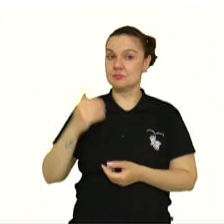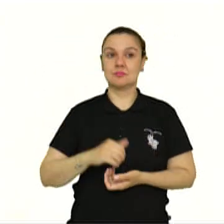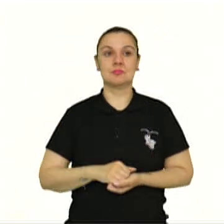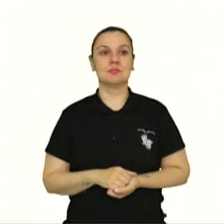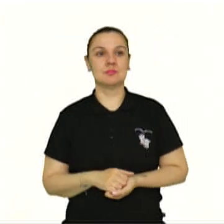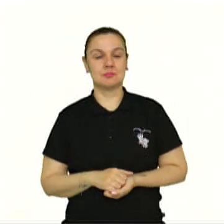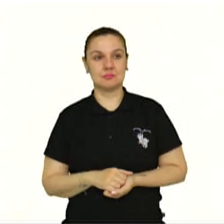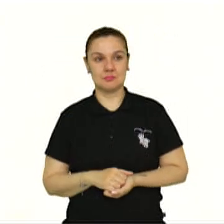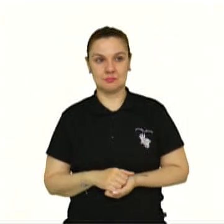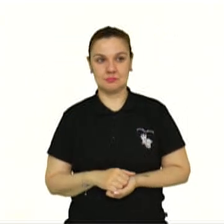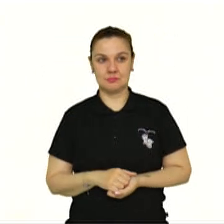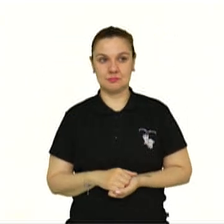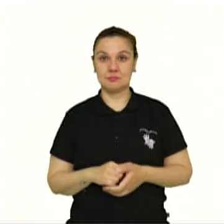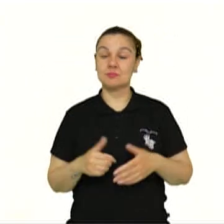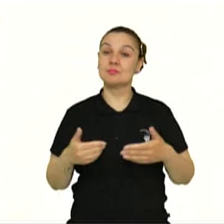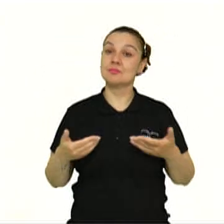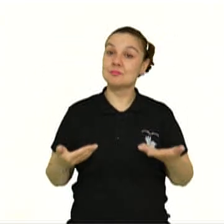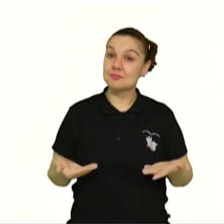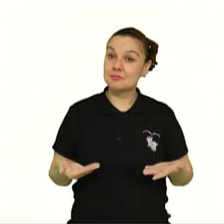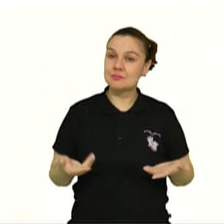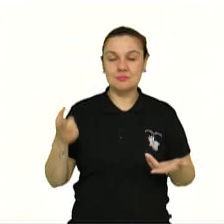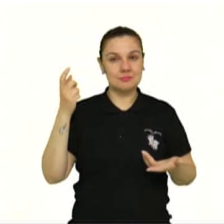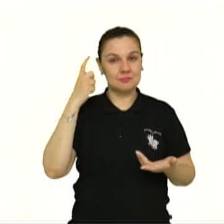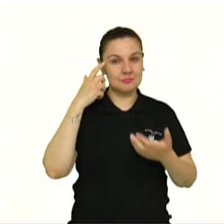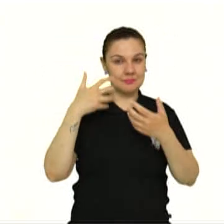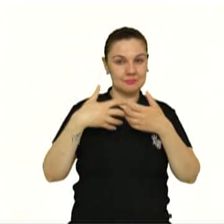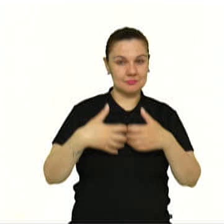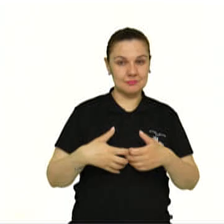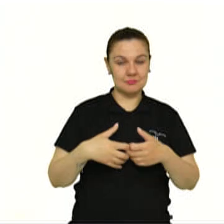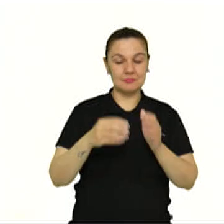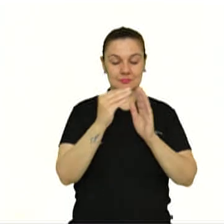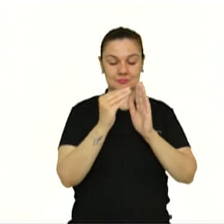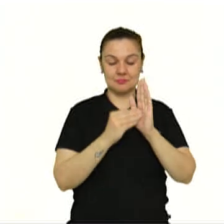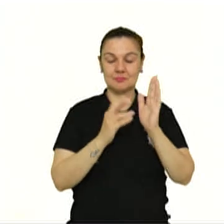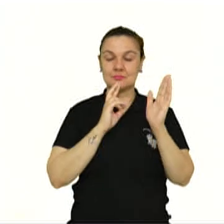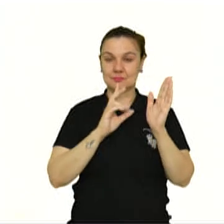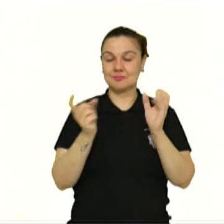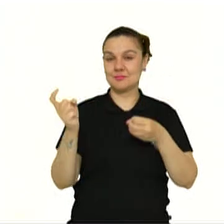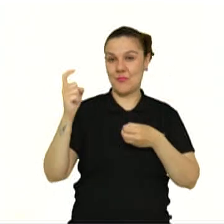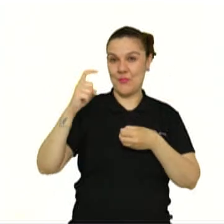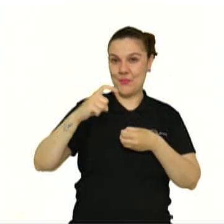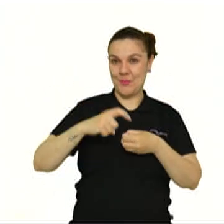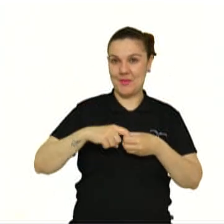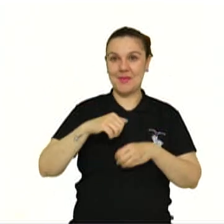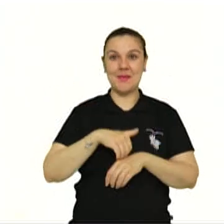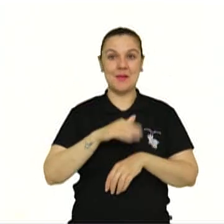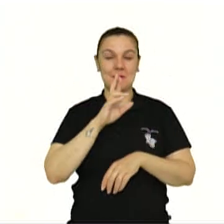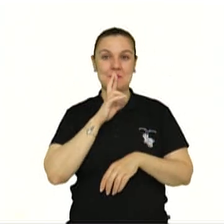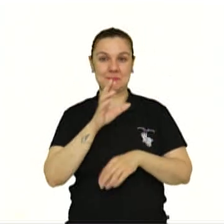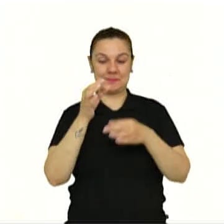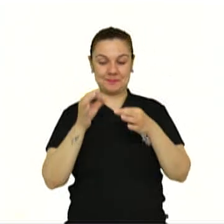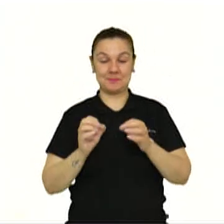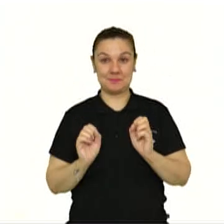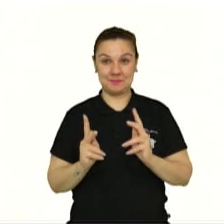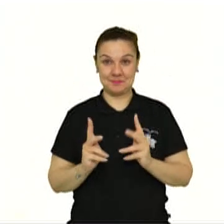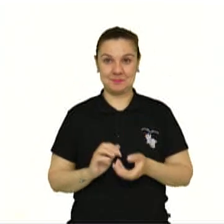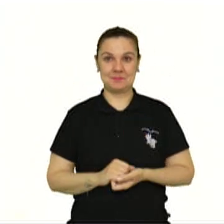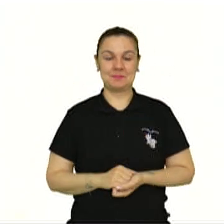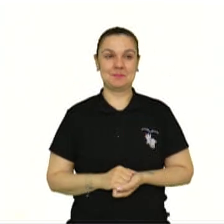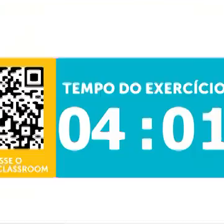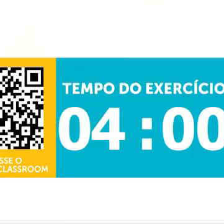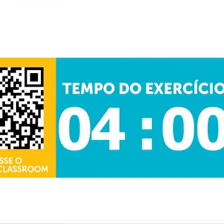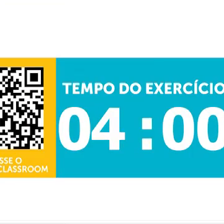voleio, só muda o nome. Pensa um pouquinho, anota suas respostas que a gente já retorna com as respostas corretas, tá bom?